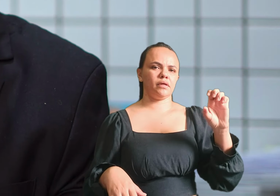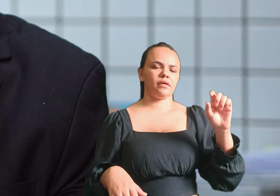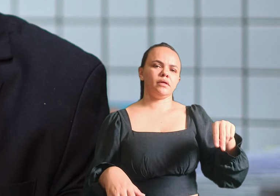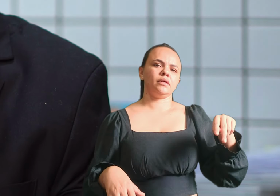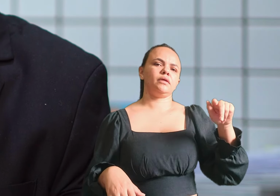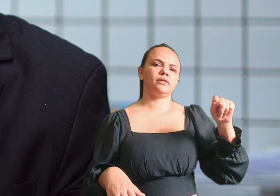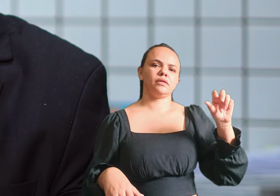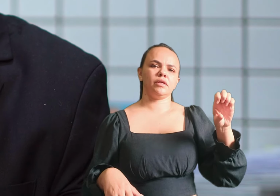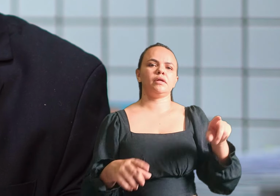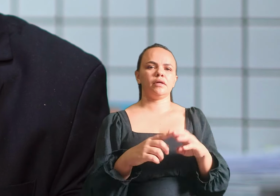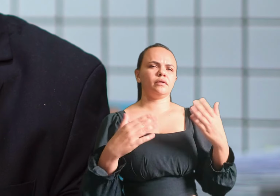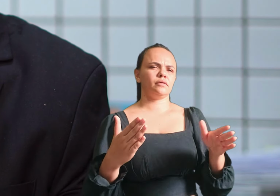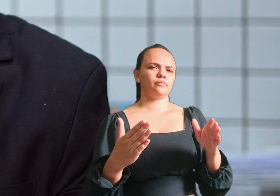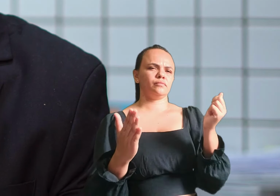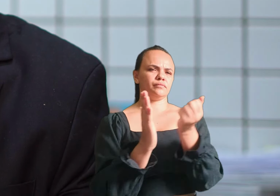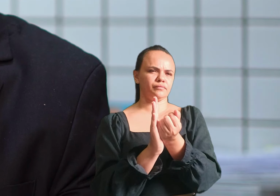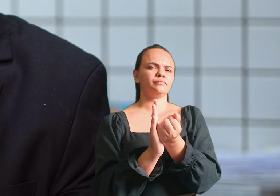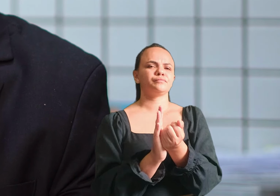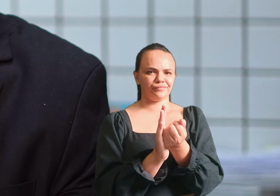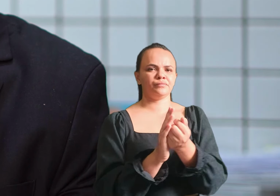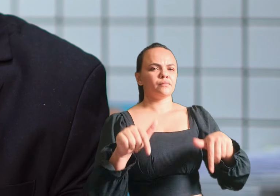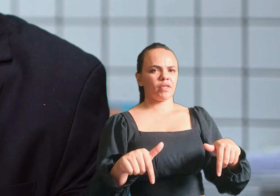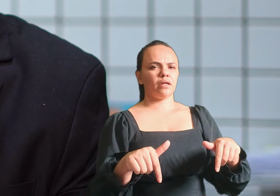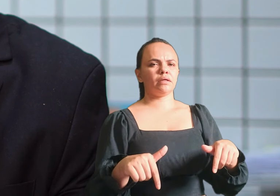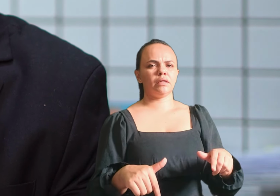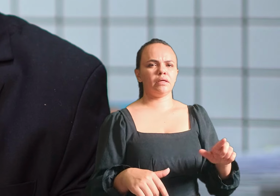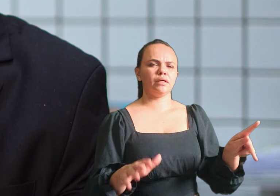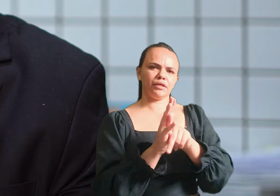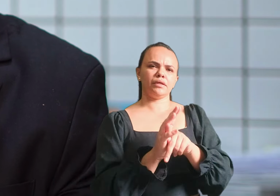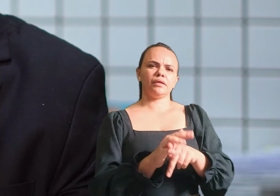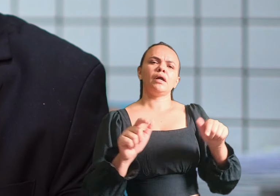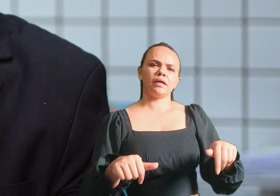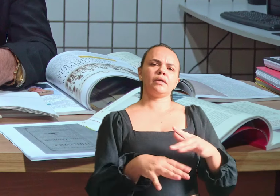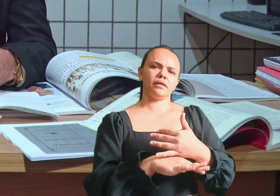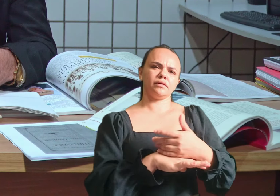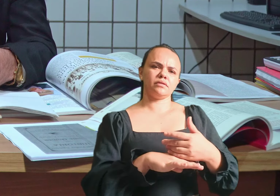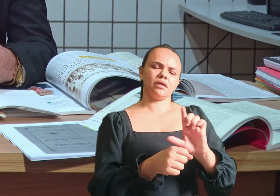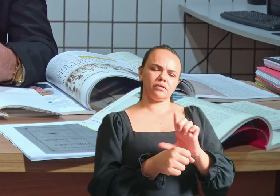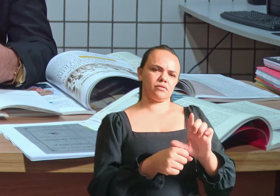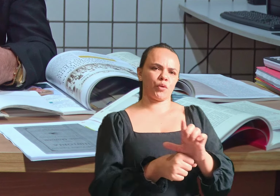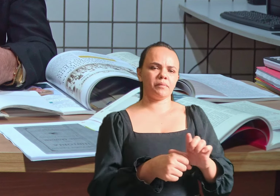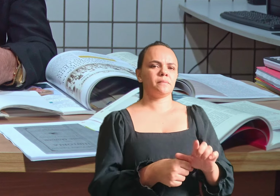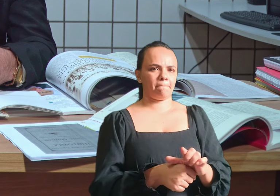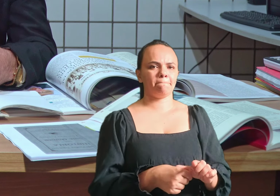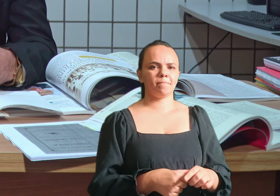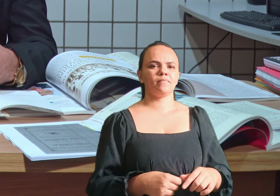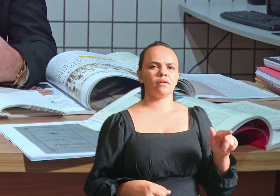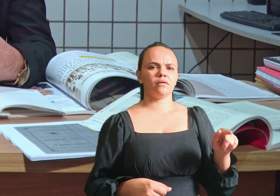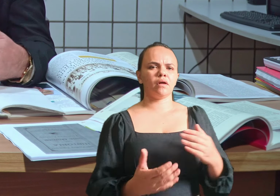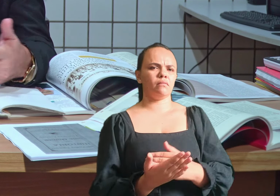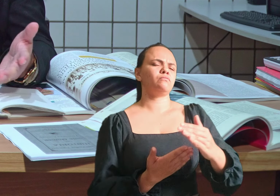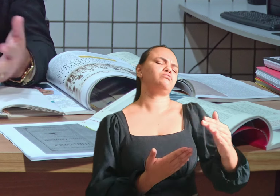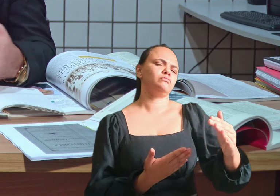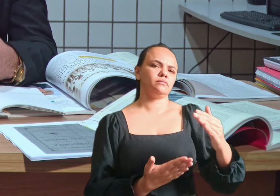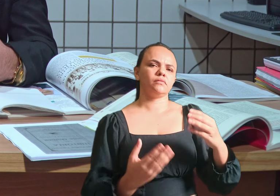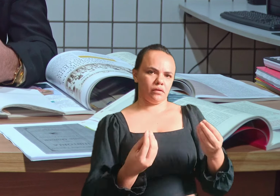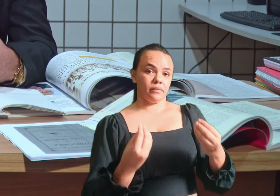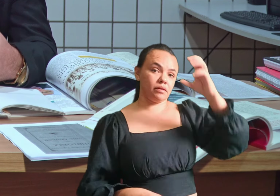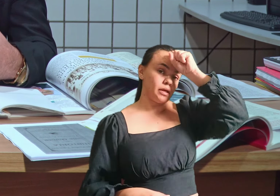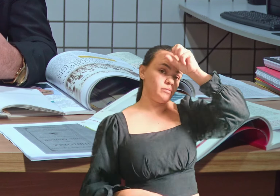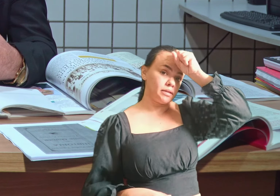patrimônio hoje oficialmente im material de Luiz Gomes inicialmente os músicos eles aprenderam